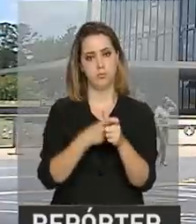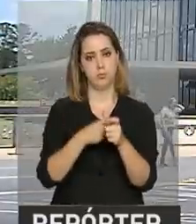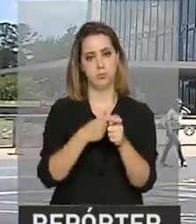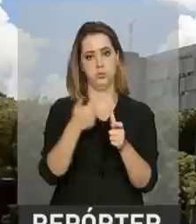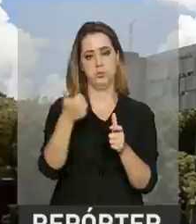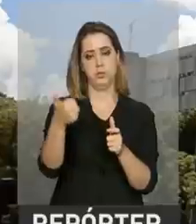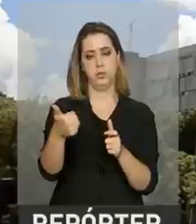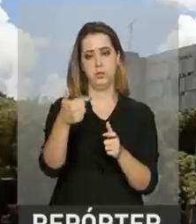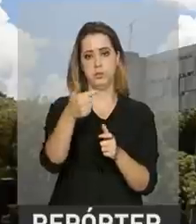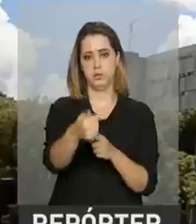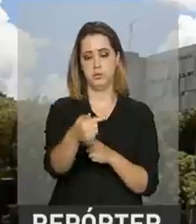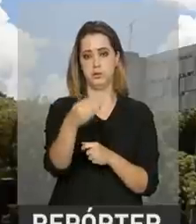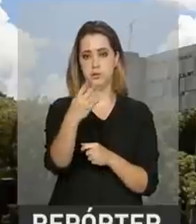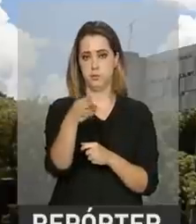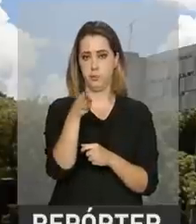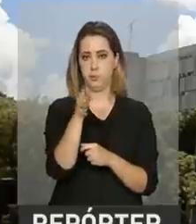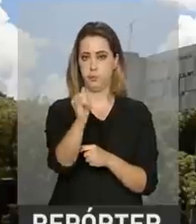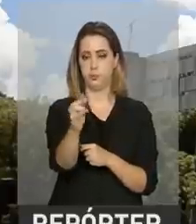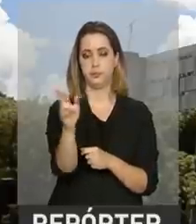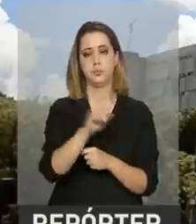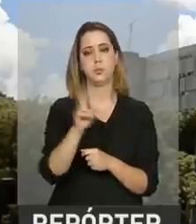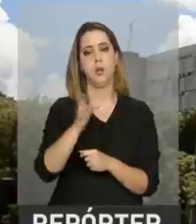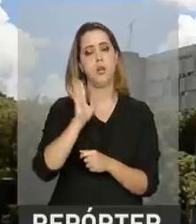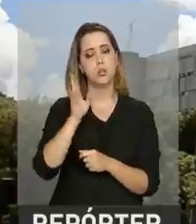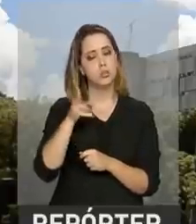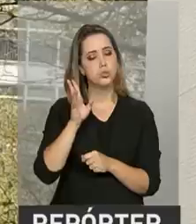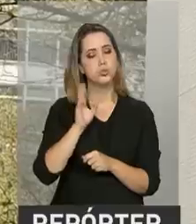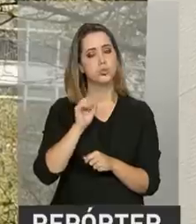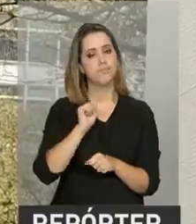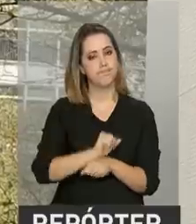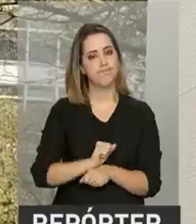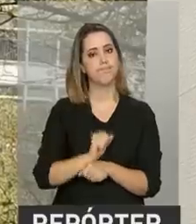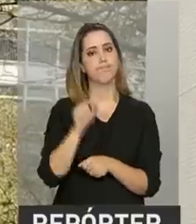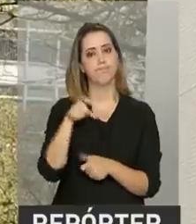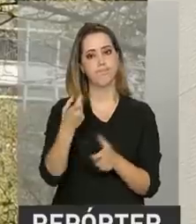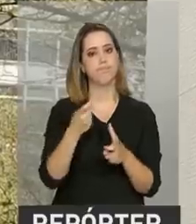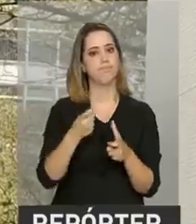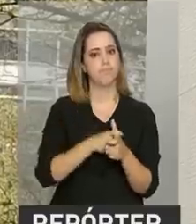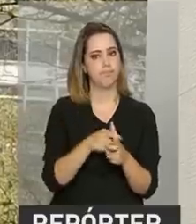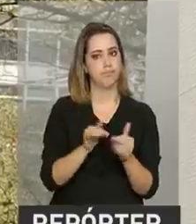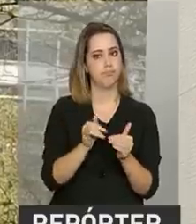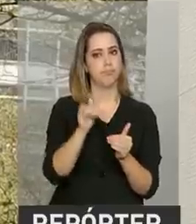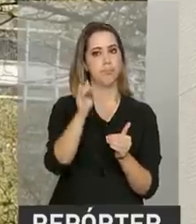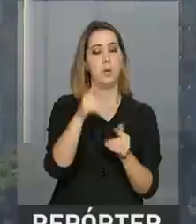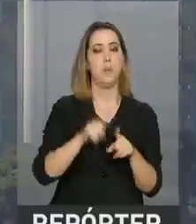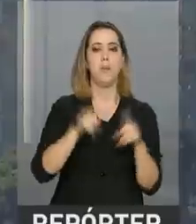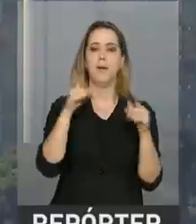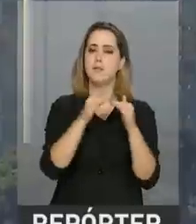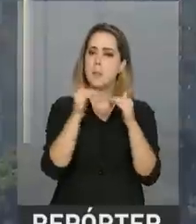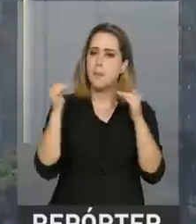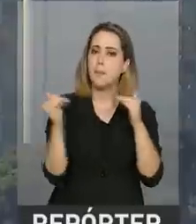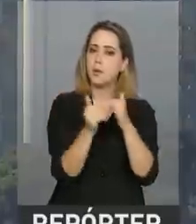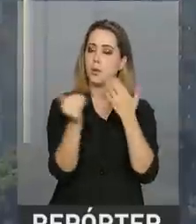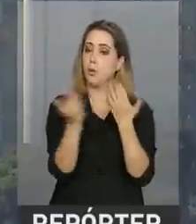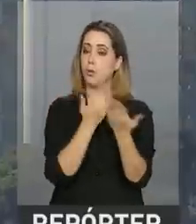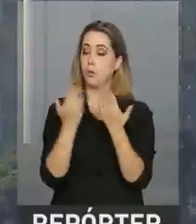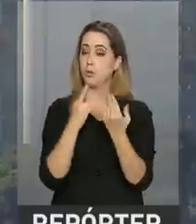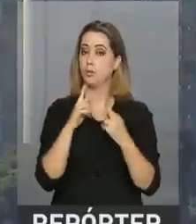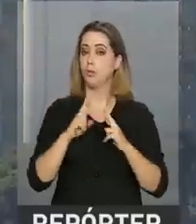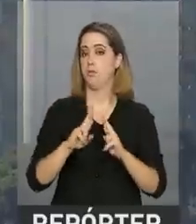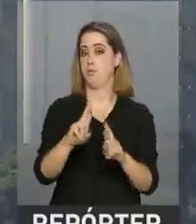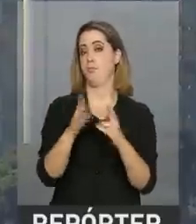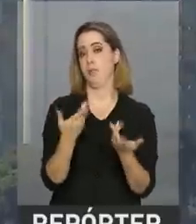de reais. O resultado negativo já era esperado, mas ficou abaixo das previsões, que eram de que o